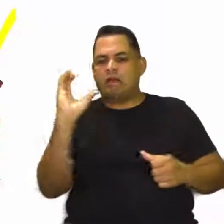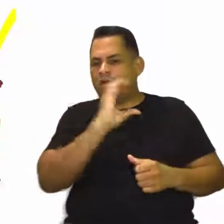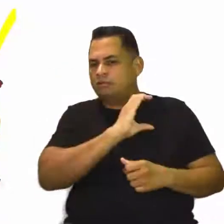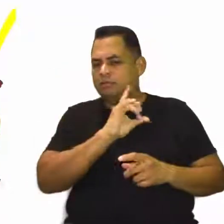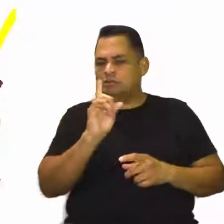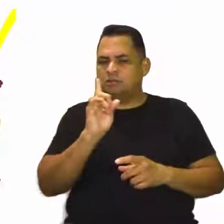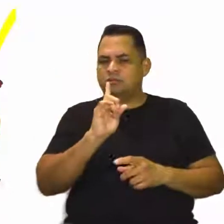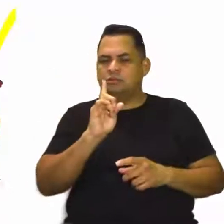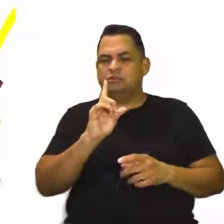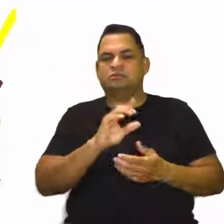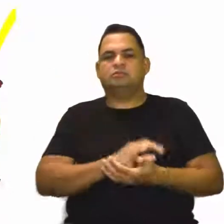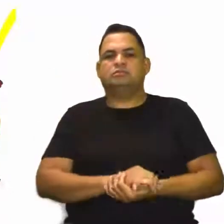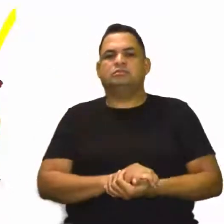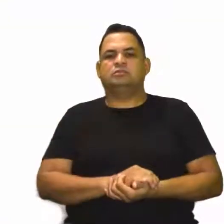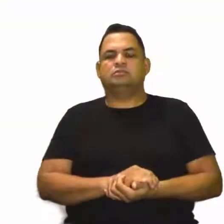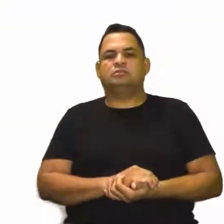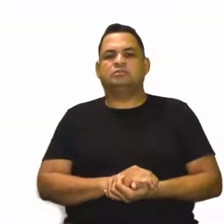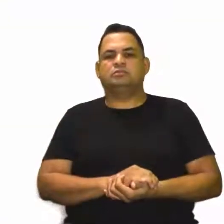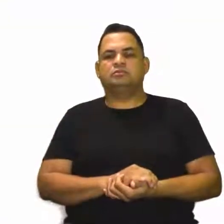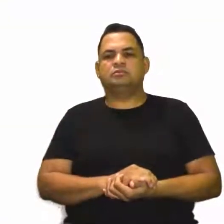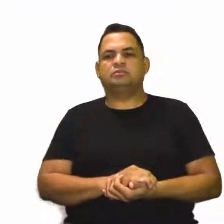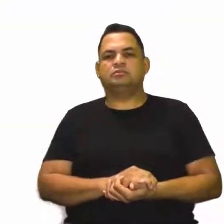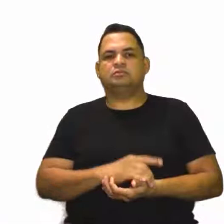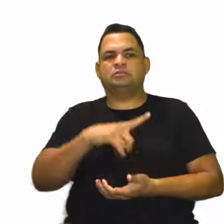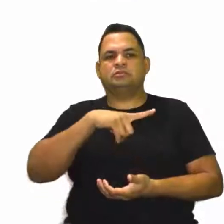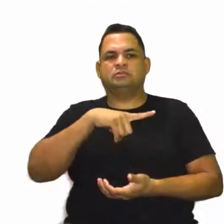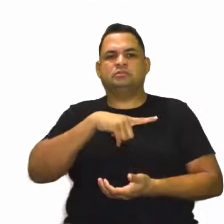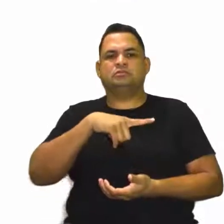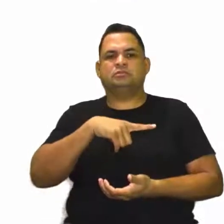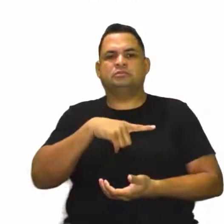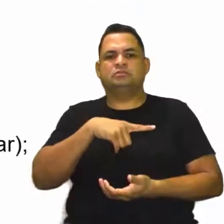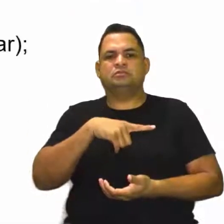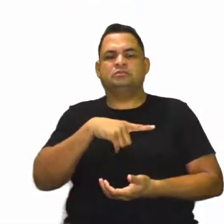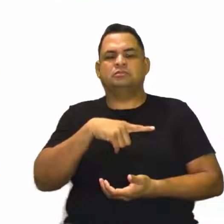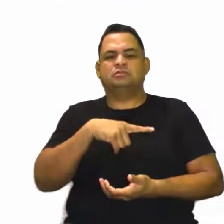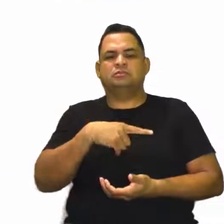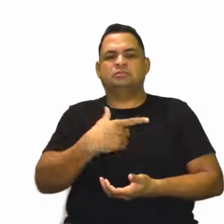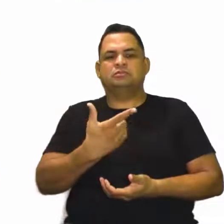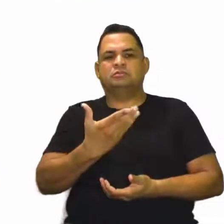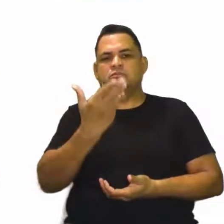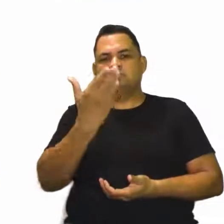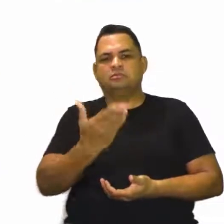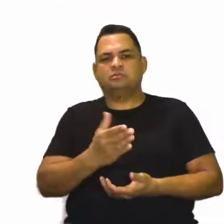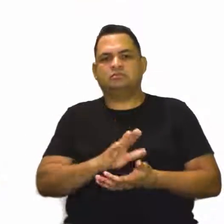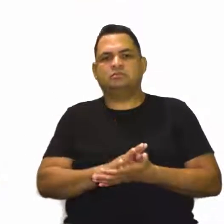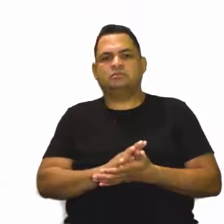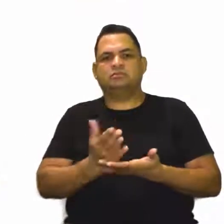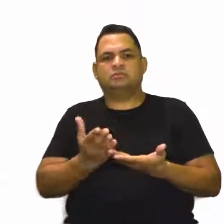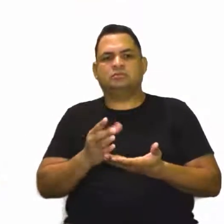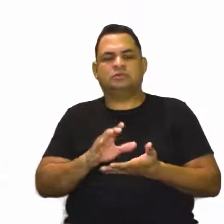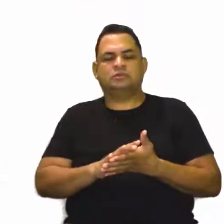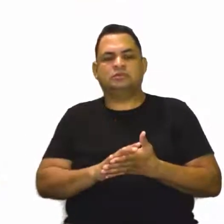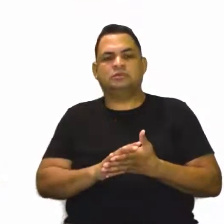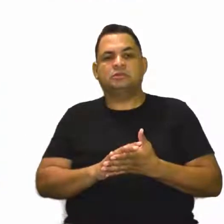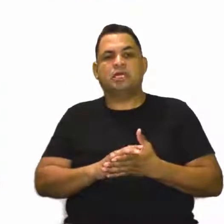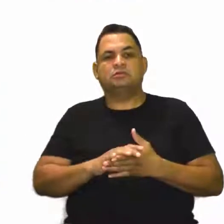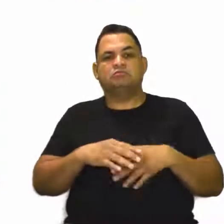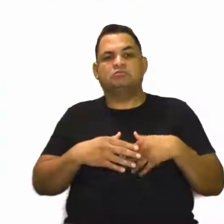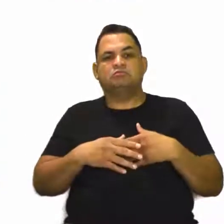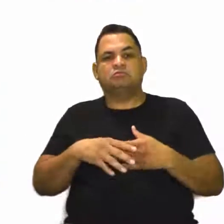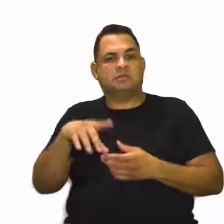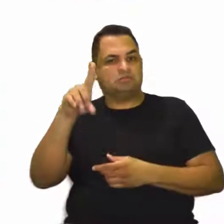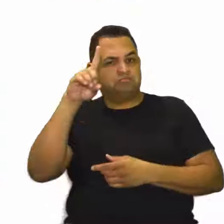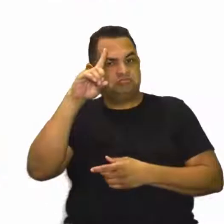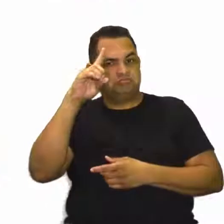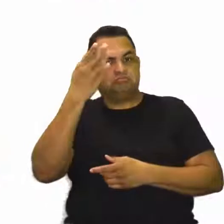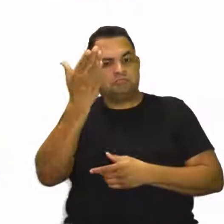né? Nada drástico demais. E a gente tem também aqui, a gente tem atividades domésticas, né? As atividades que